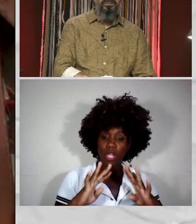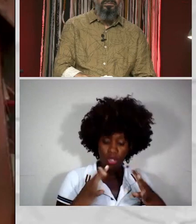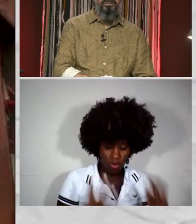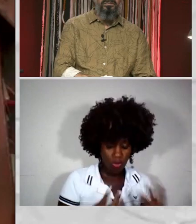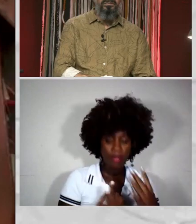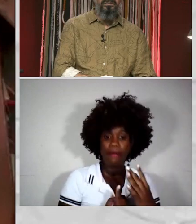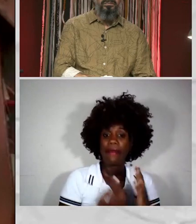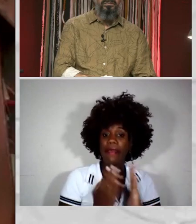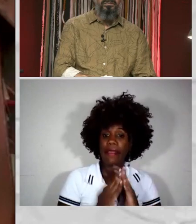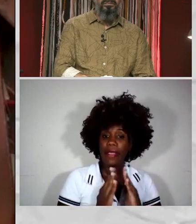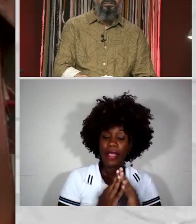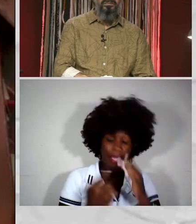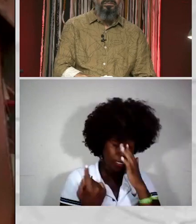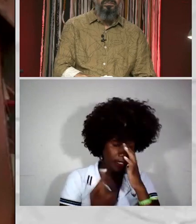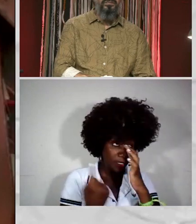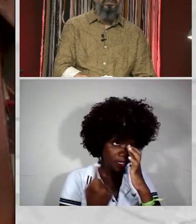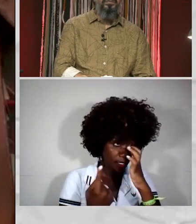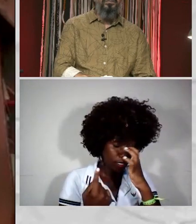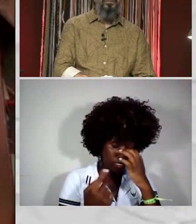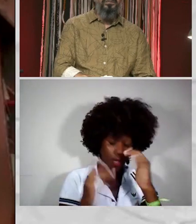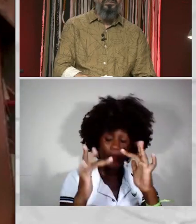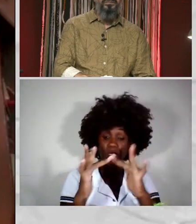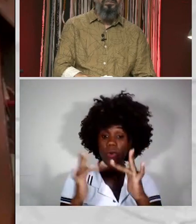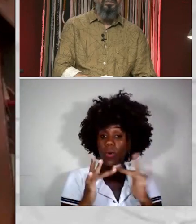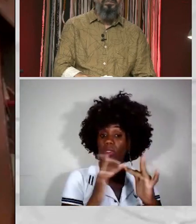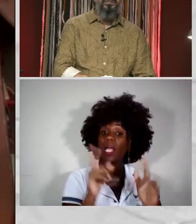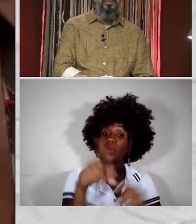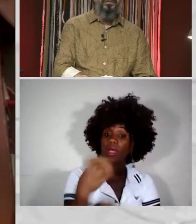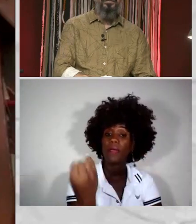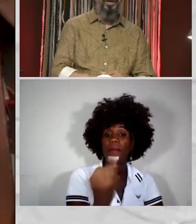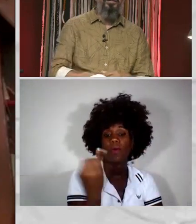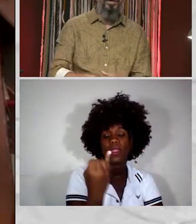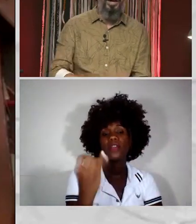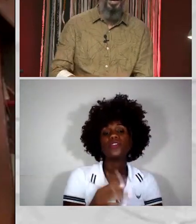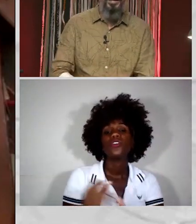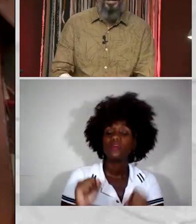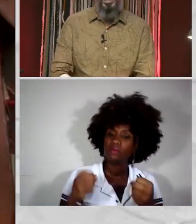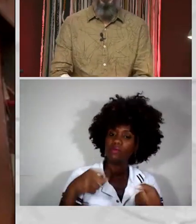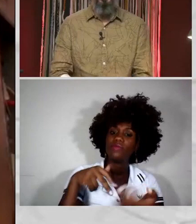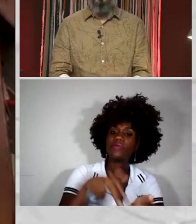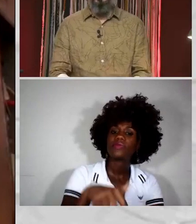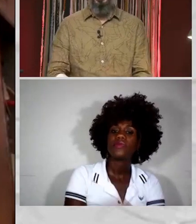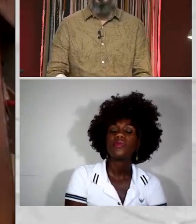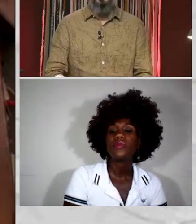fazer esse contato aí artístico para se manter firme. Certo, vem cá.